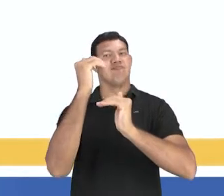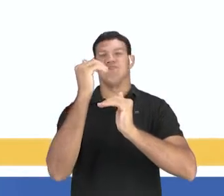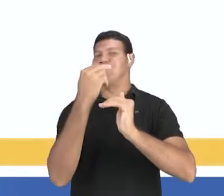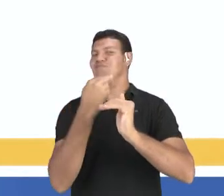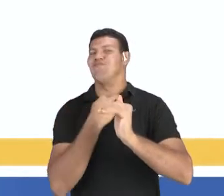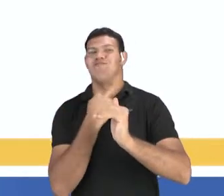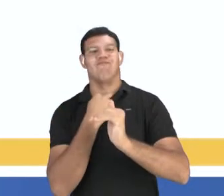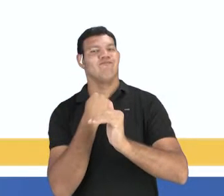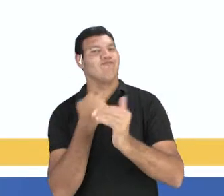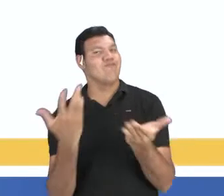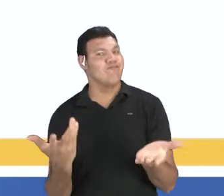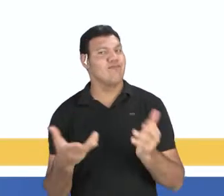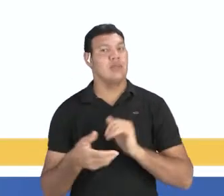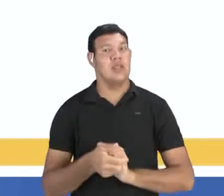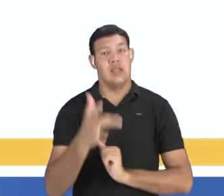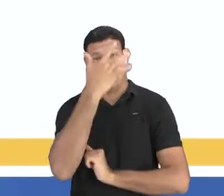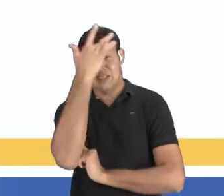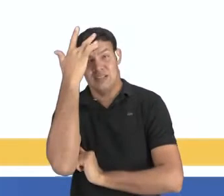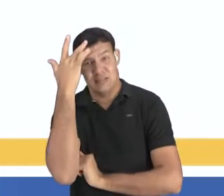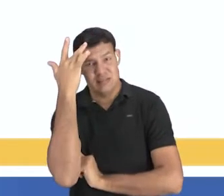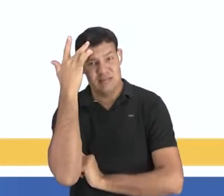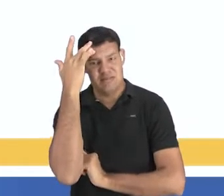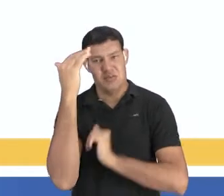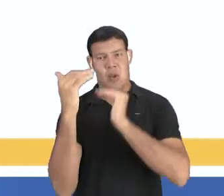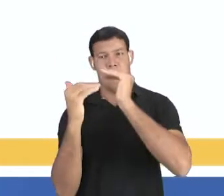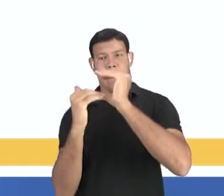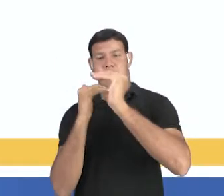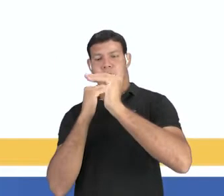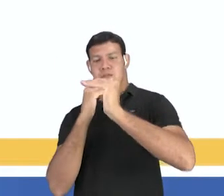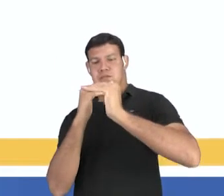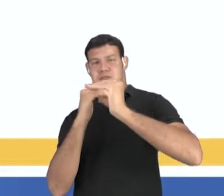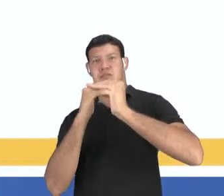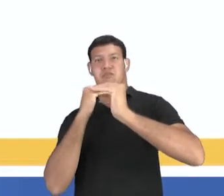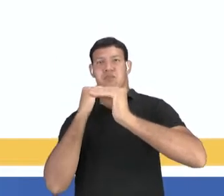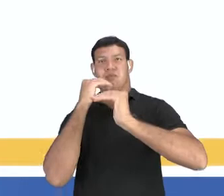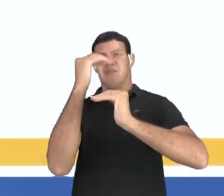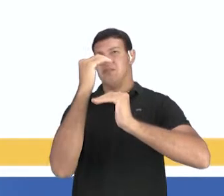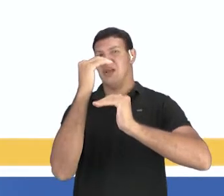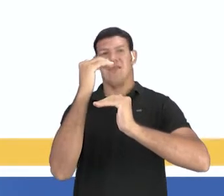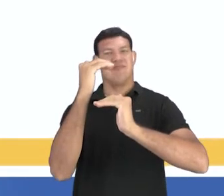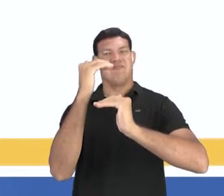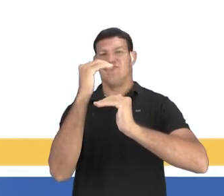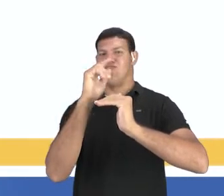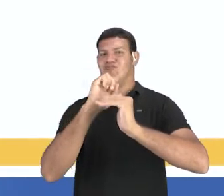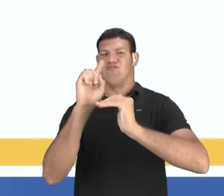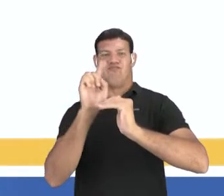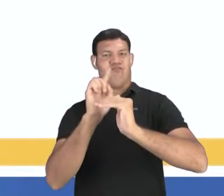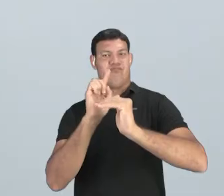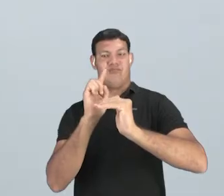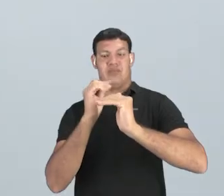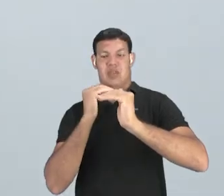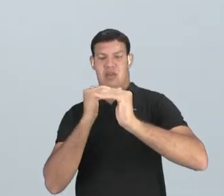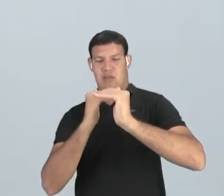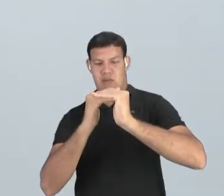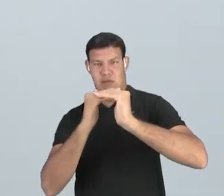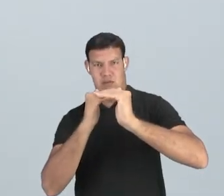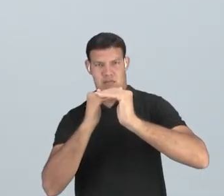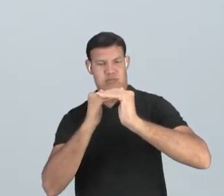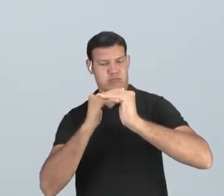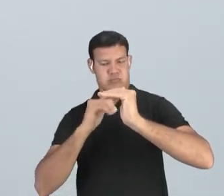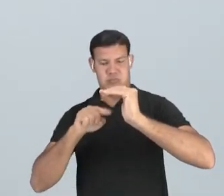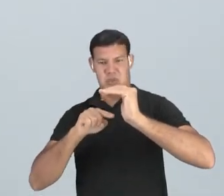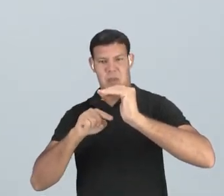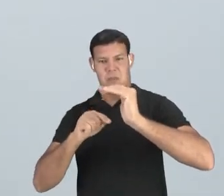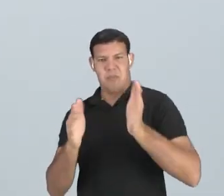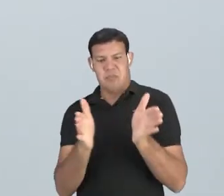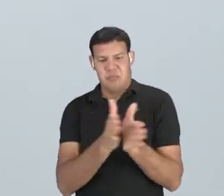as pessoas aí elas não é evoluir ou não passava de uma classe para outra é como nós hoje podemos passar né você nasci